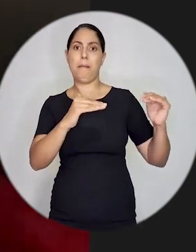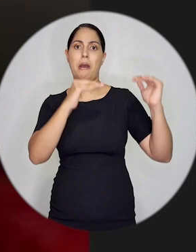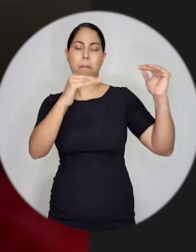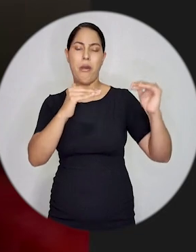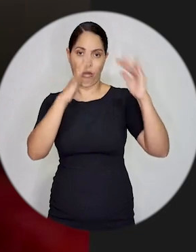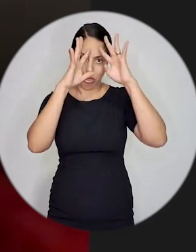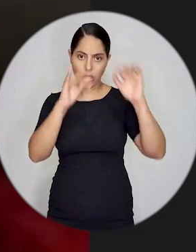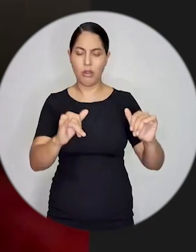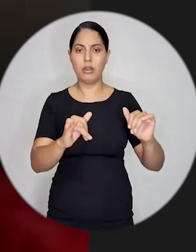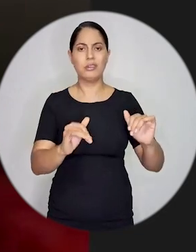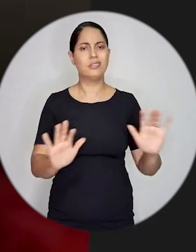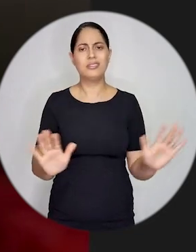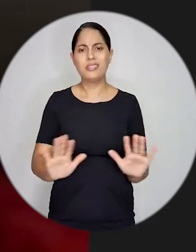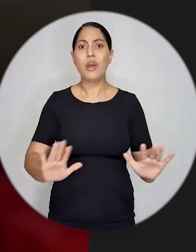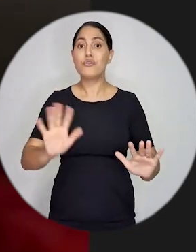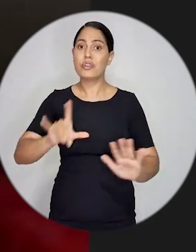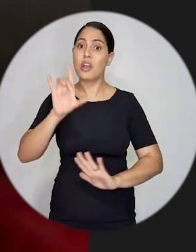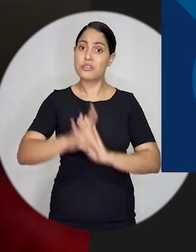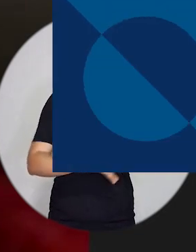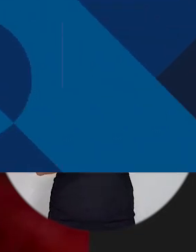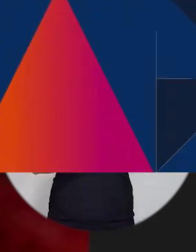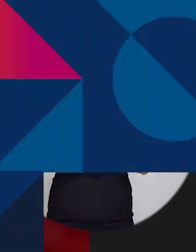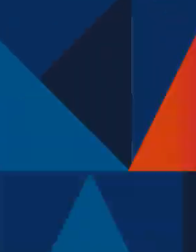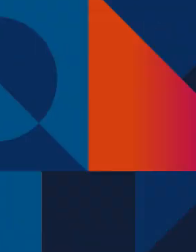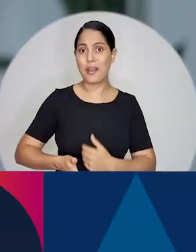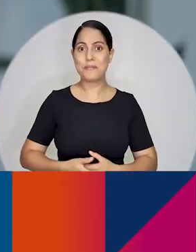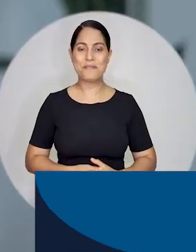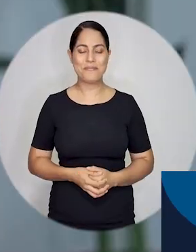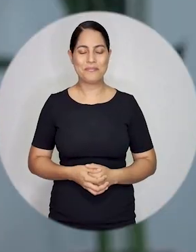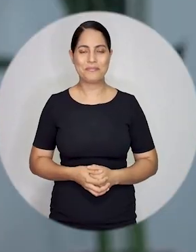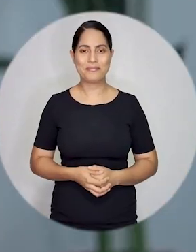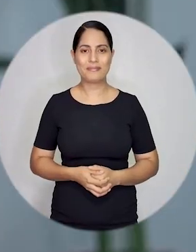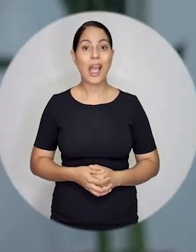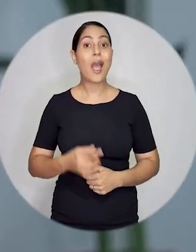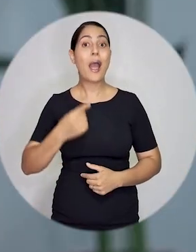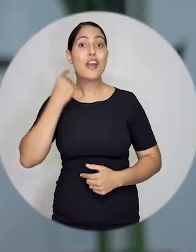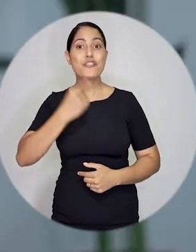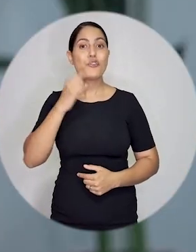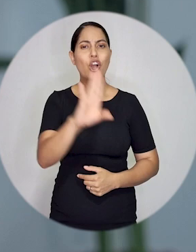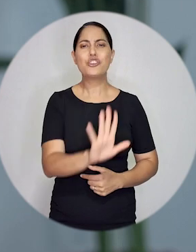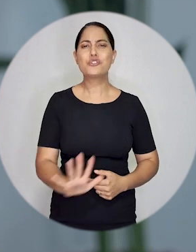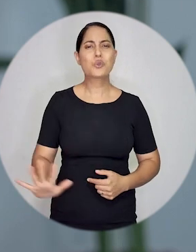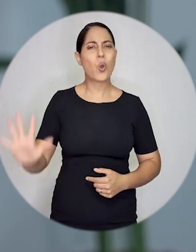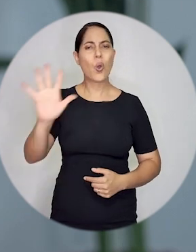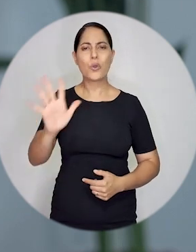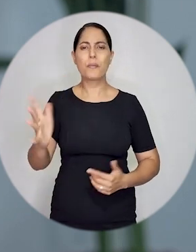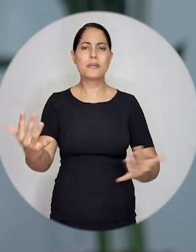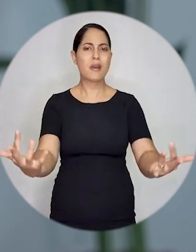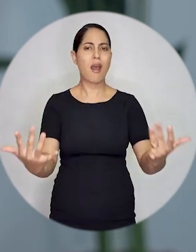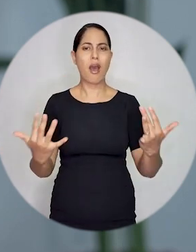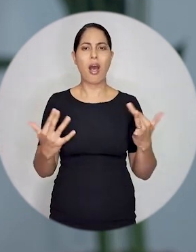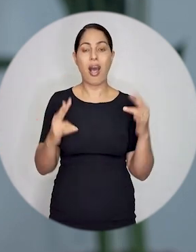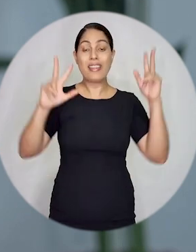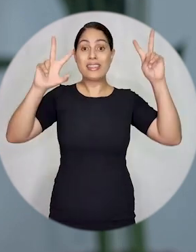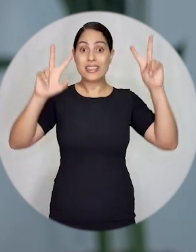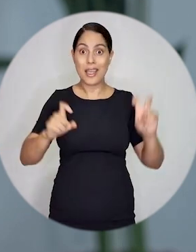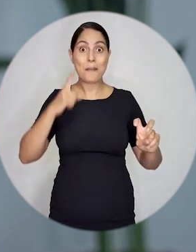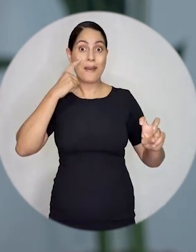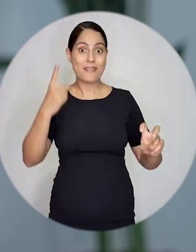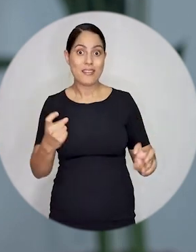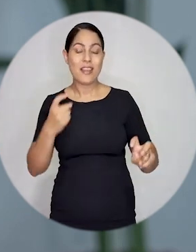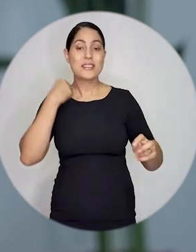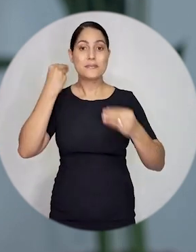ou que tenha que ficar brigando por um direito que já está garantido. Reunir advogadas e advogados de todo o país para o debate de temas